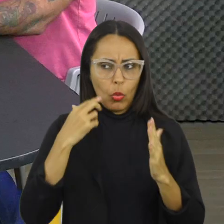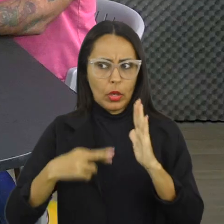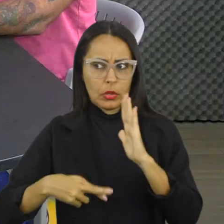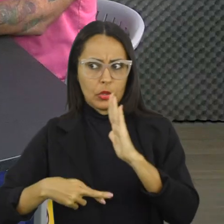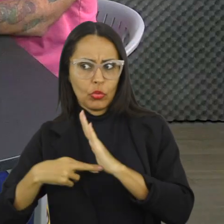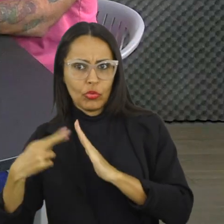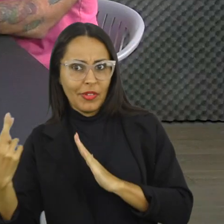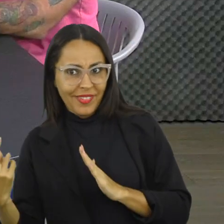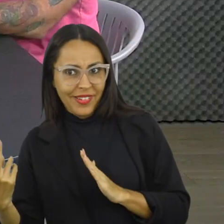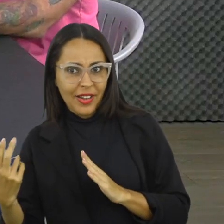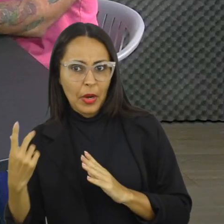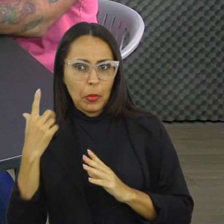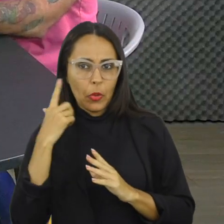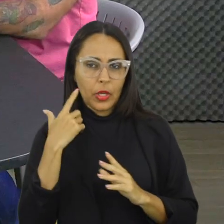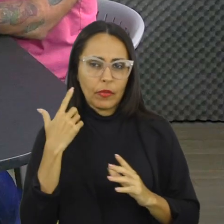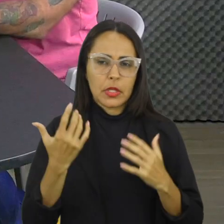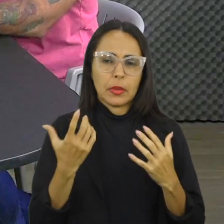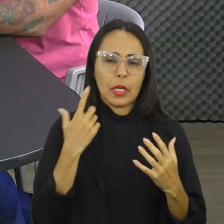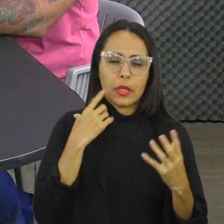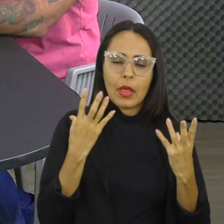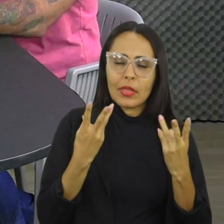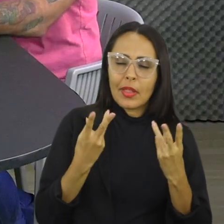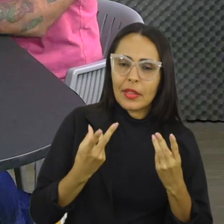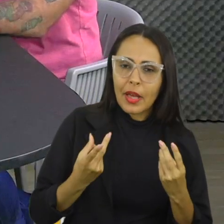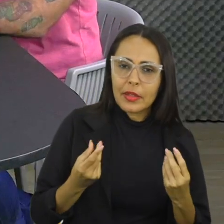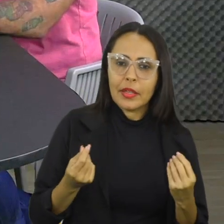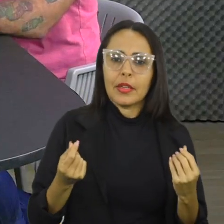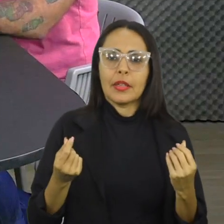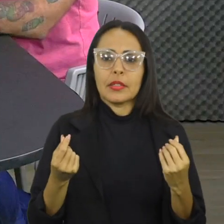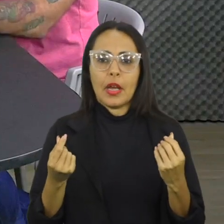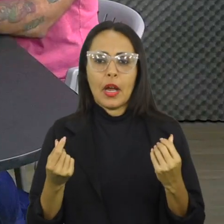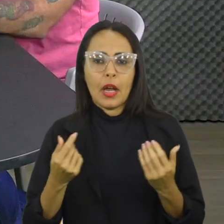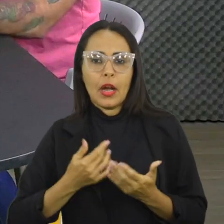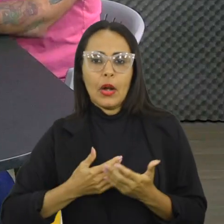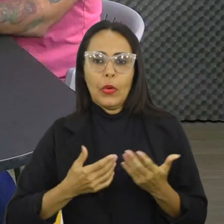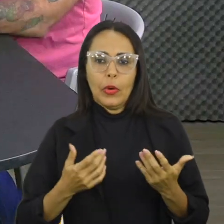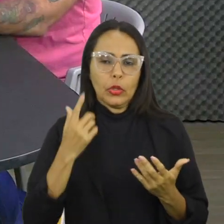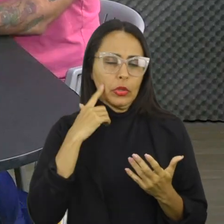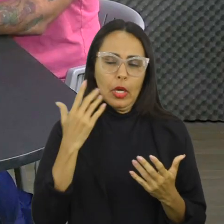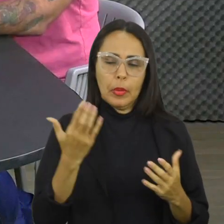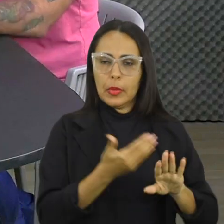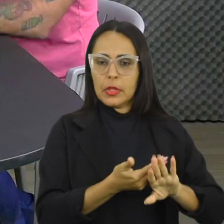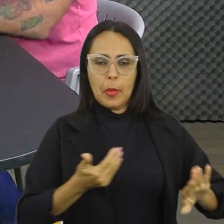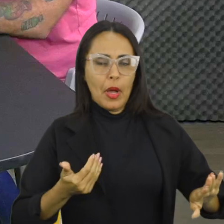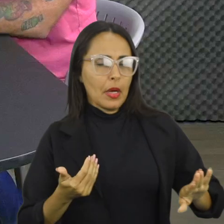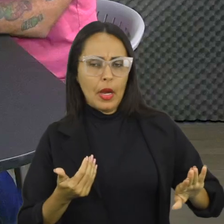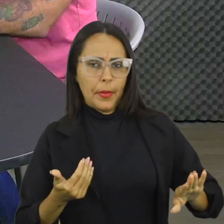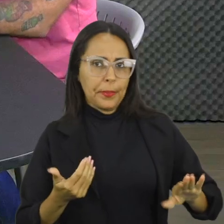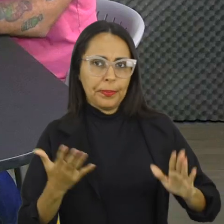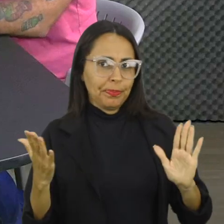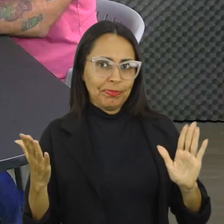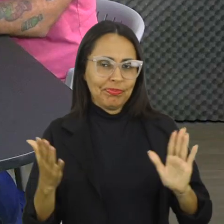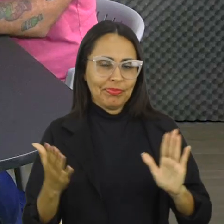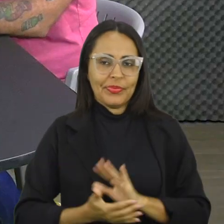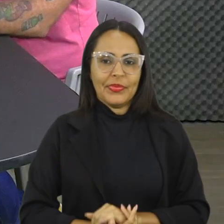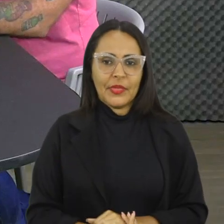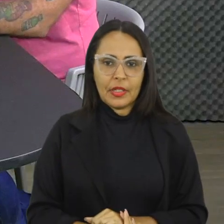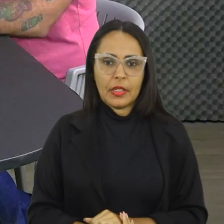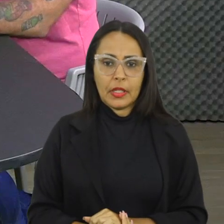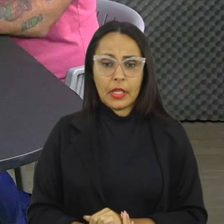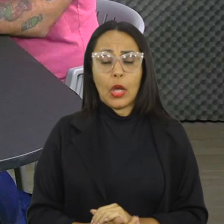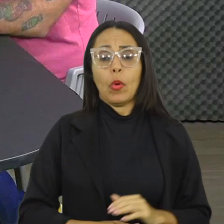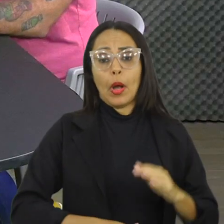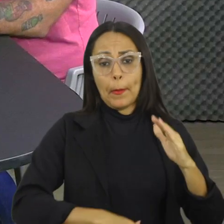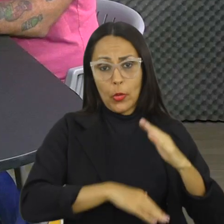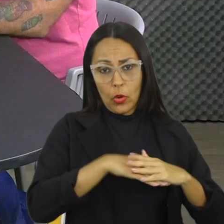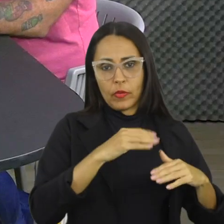cirurgiã, porque você tem que ter uma coisa de uma delicadeza, de uma... não dá pra separar, né? Não dá. É uma